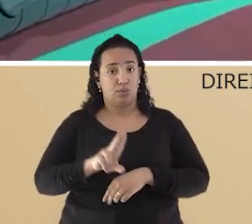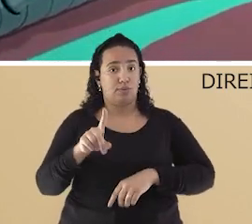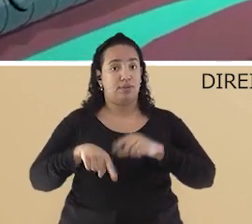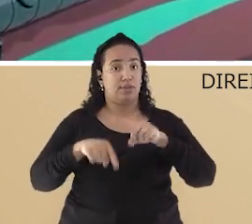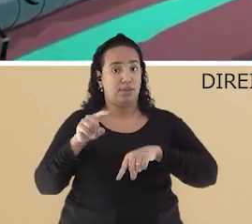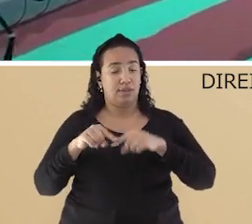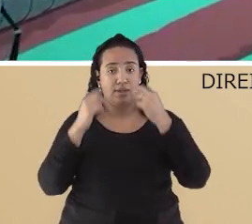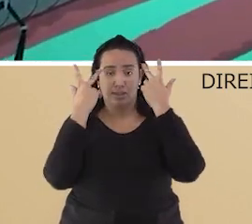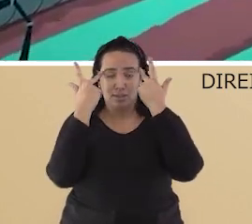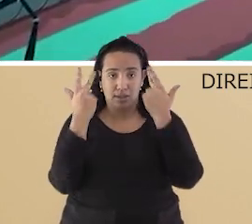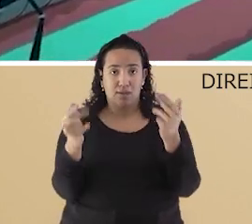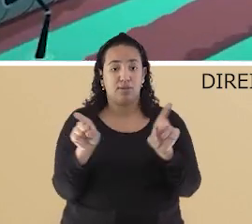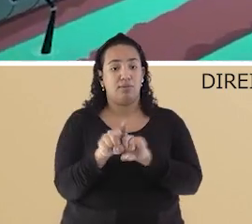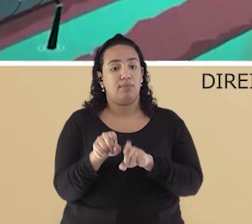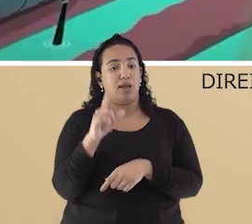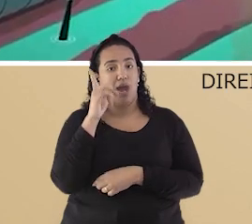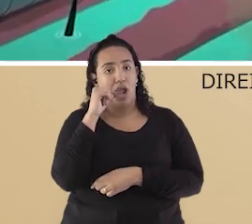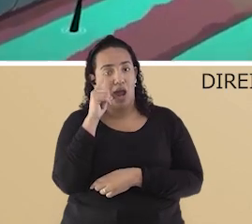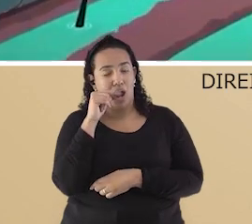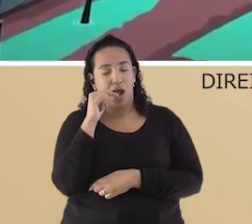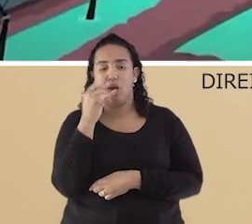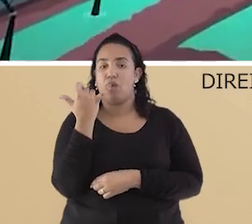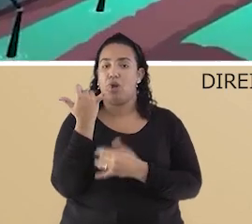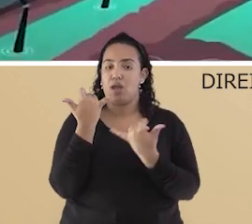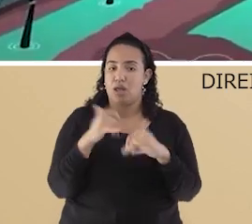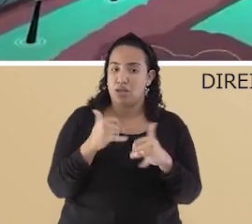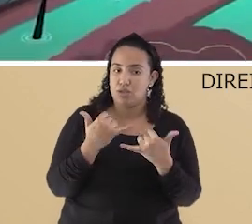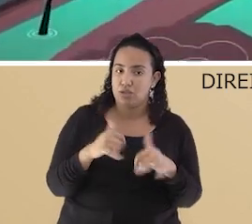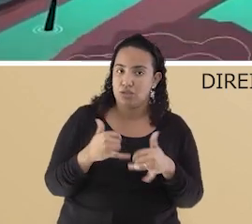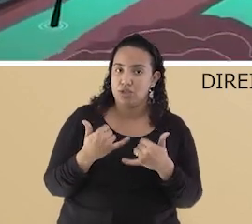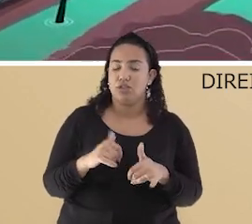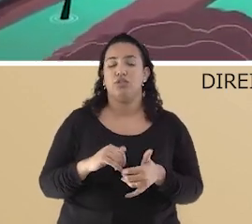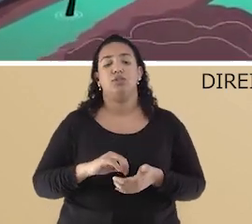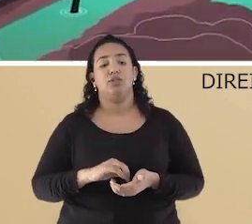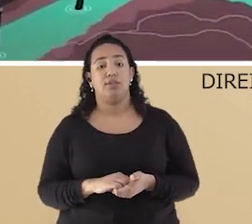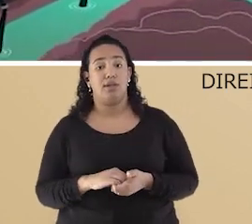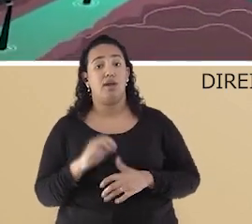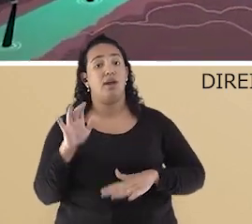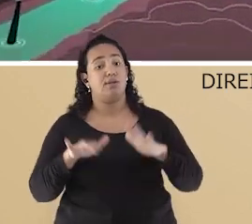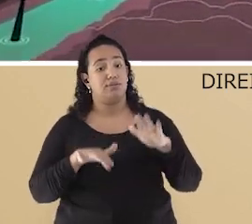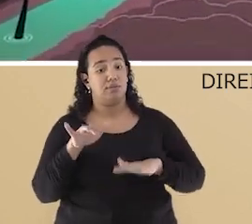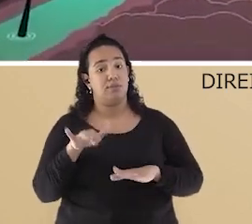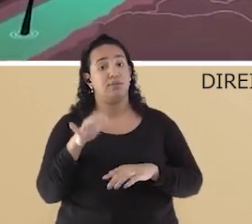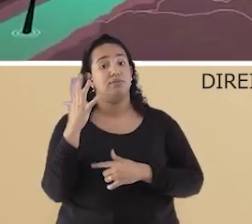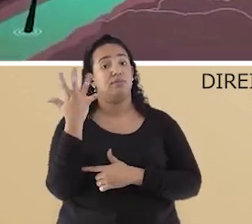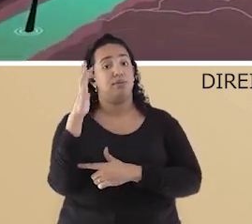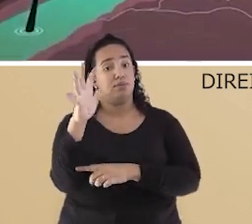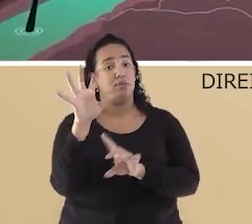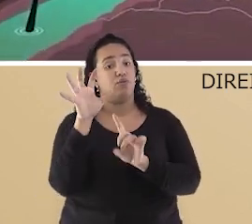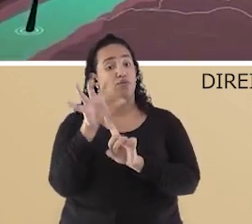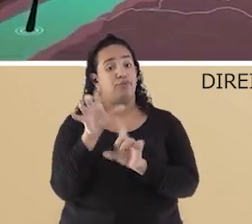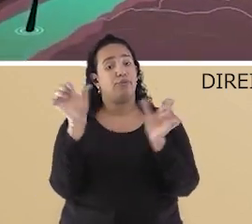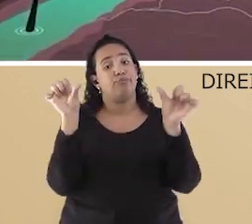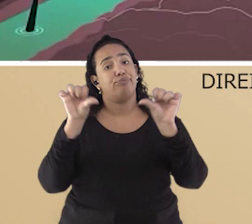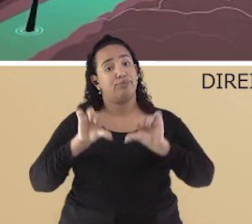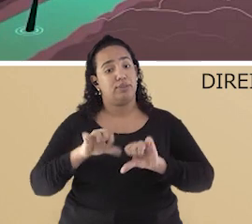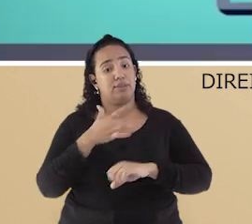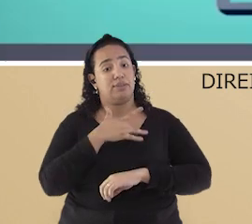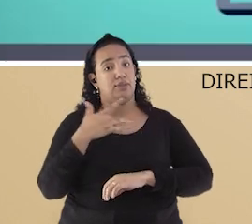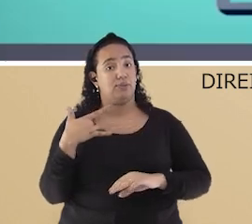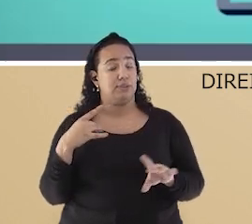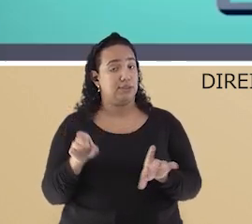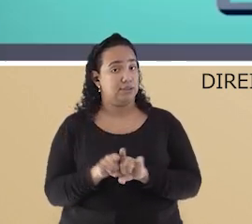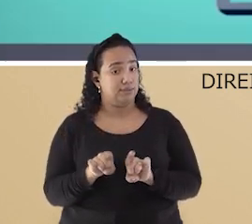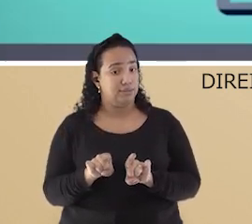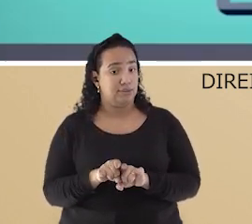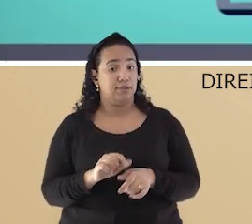naturais, consome água, energia elétrica, combustíveis e, muitas vezes, causa danos ao meio ambiente e à saúde humana.